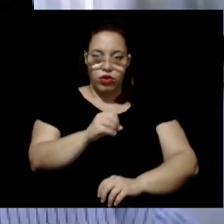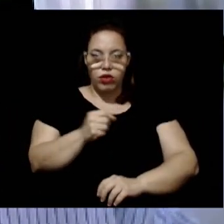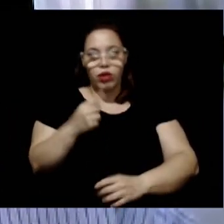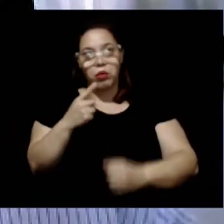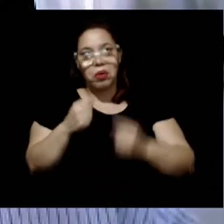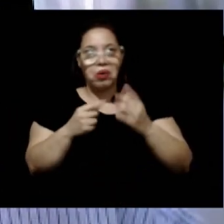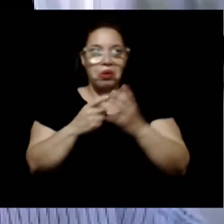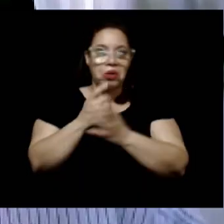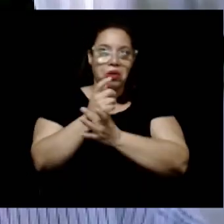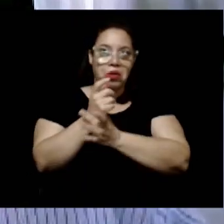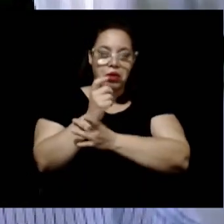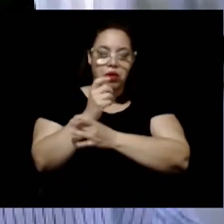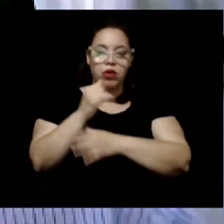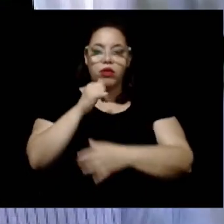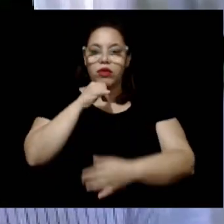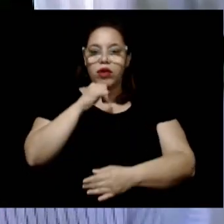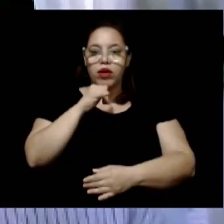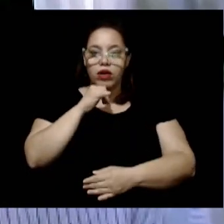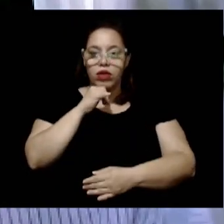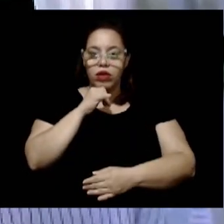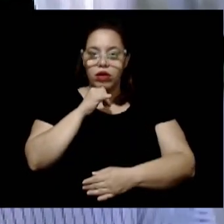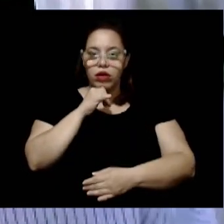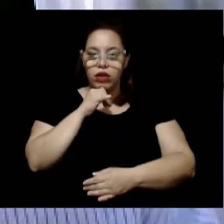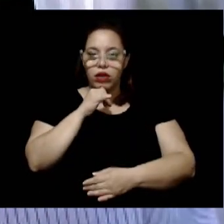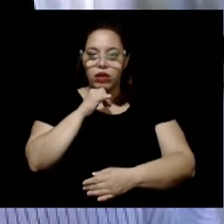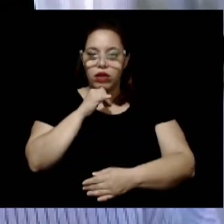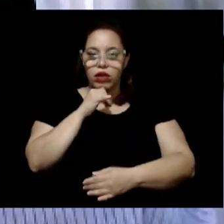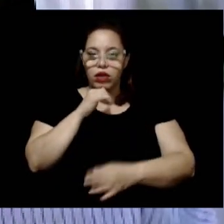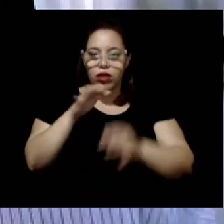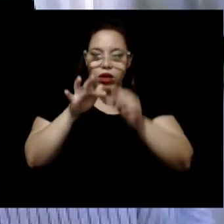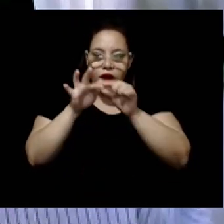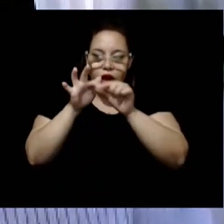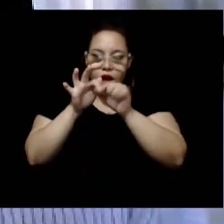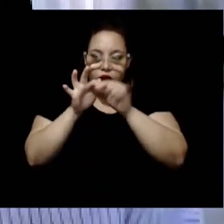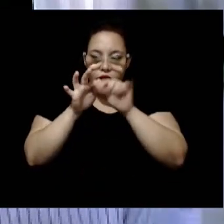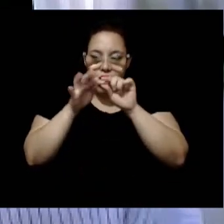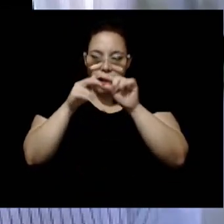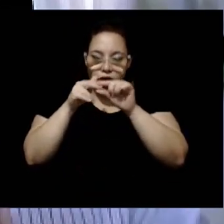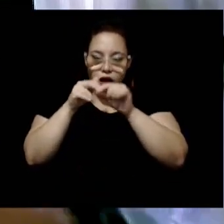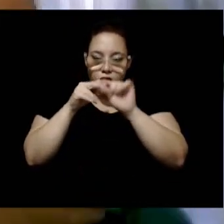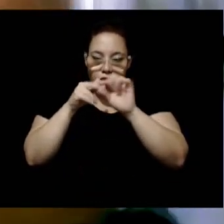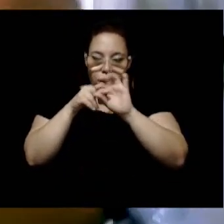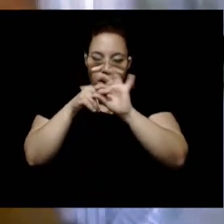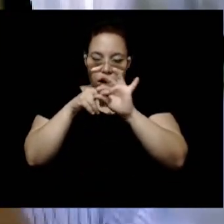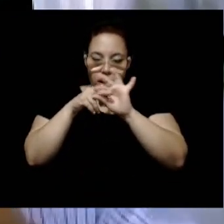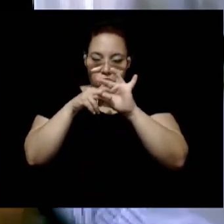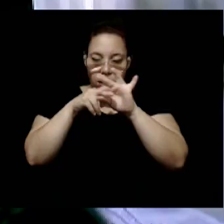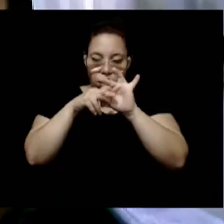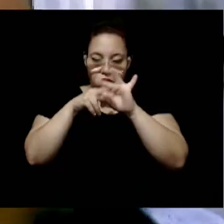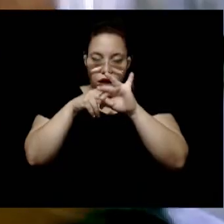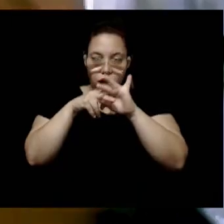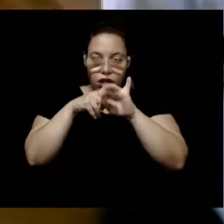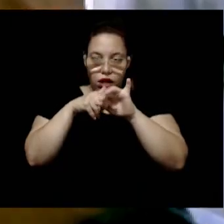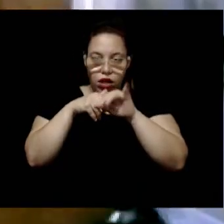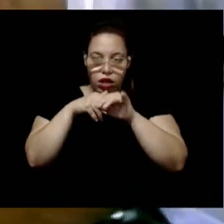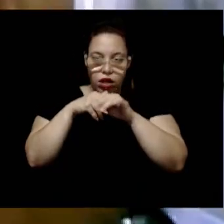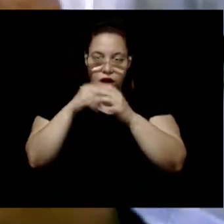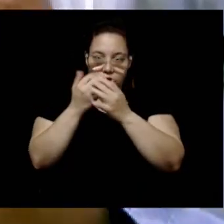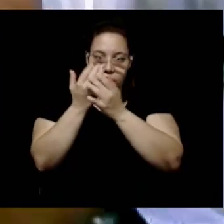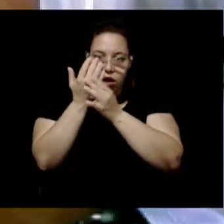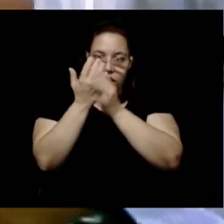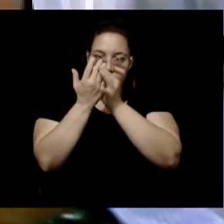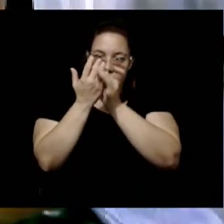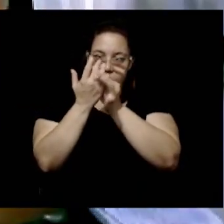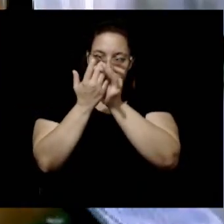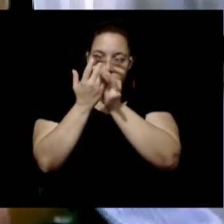por exemplo, as juntas da ponta do dedo, as interfalangianas proximais, que são aqui do